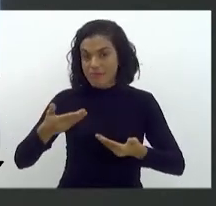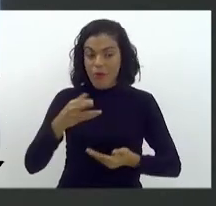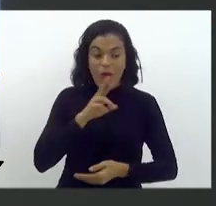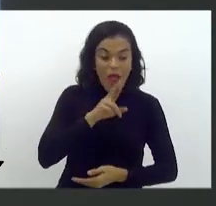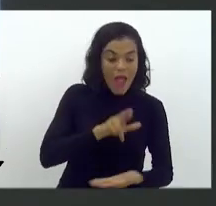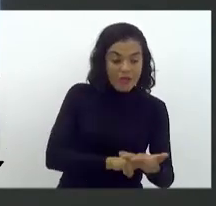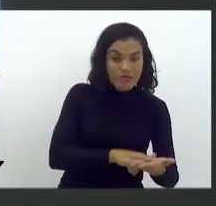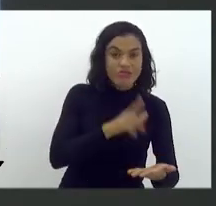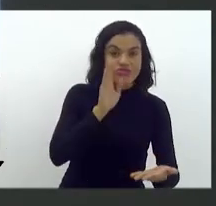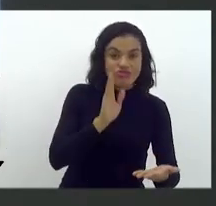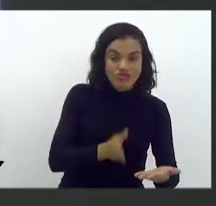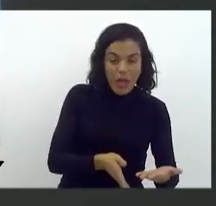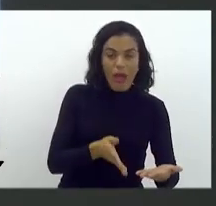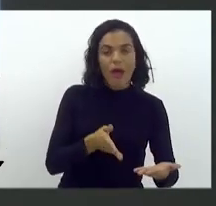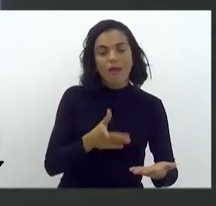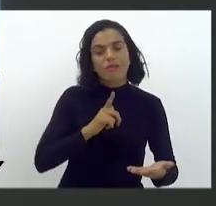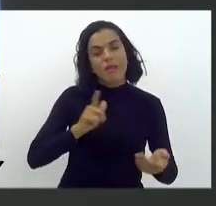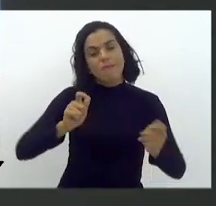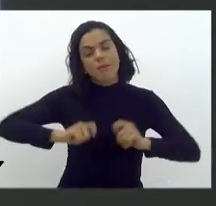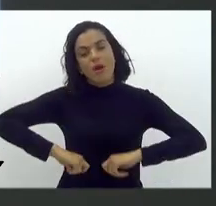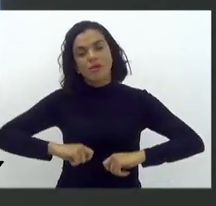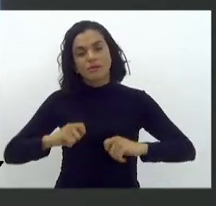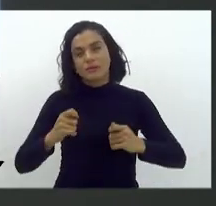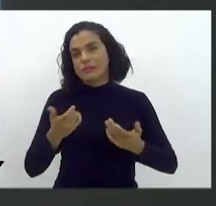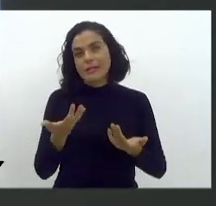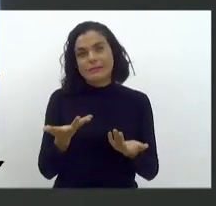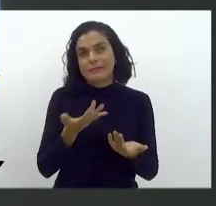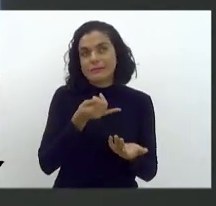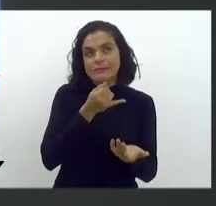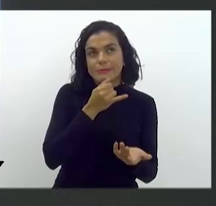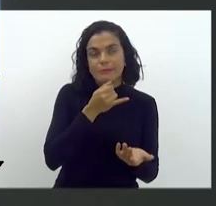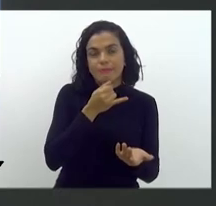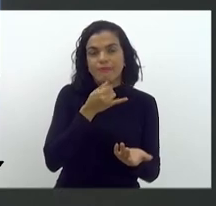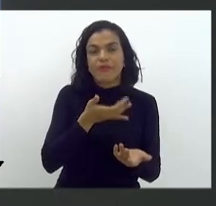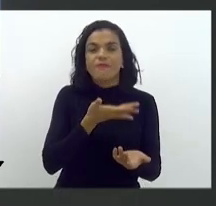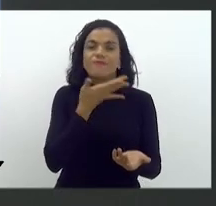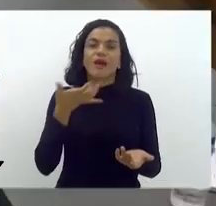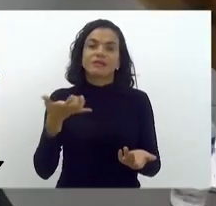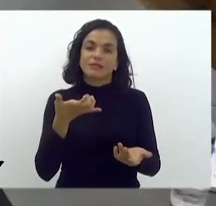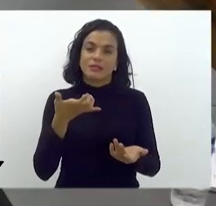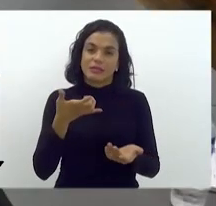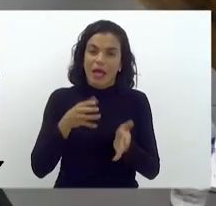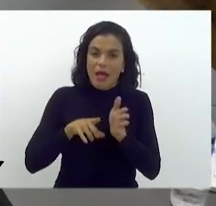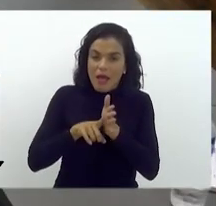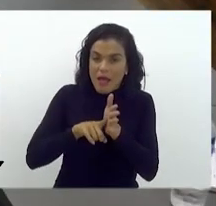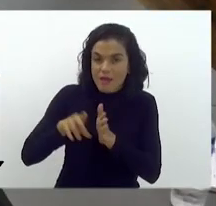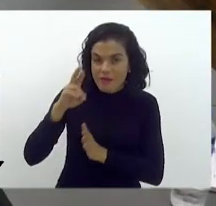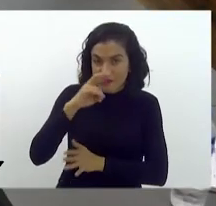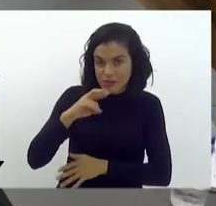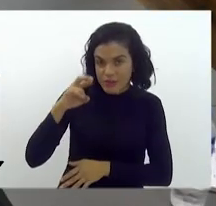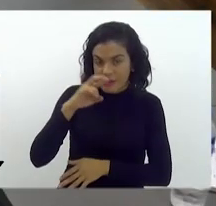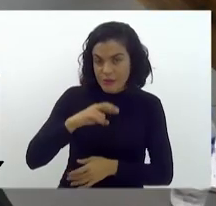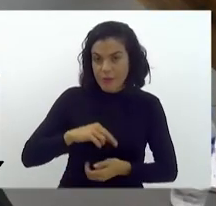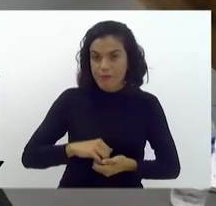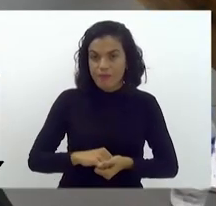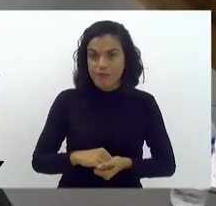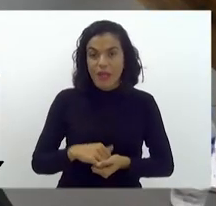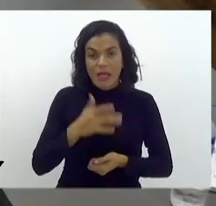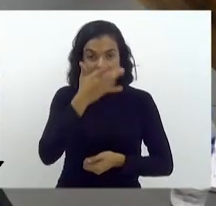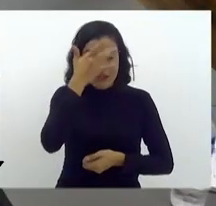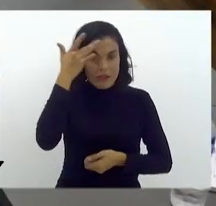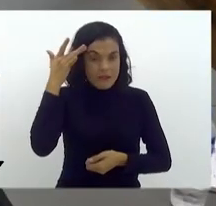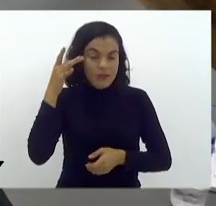resultado Você tem uma uma possibilidade de facilitar depois a investigação que as pessoas